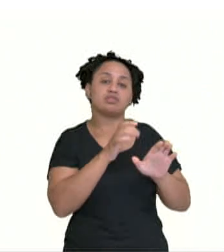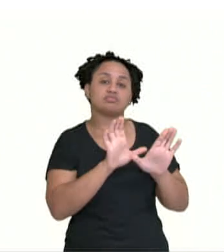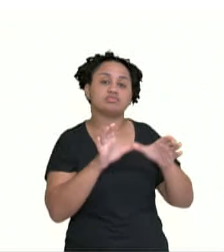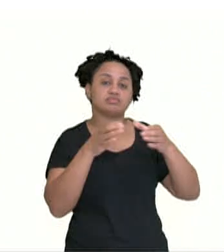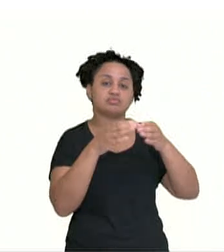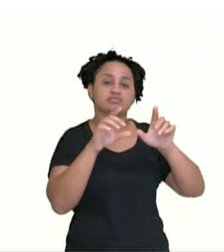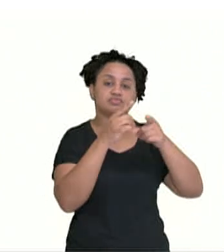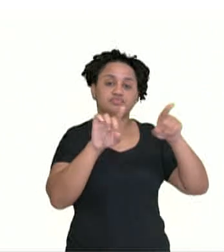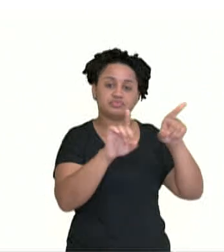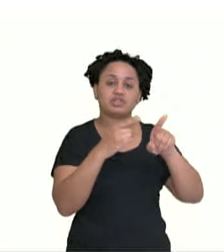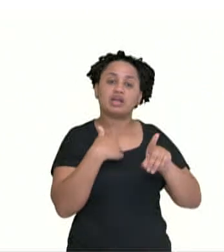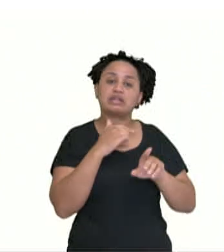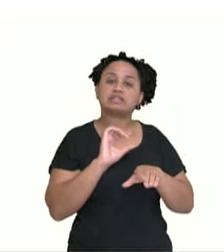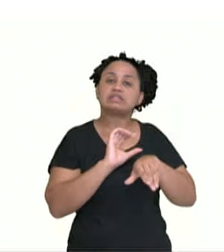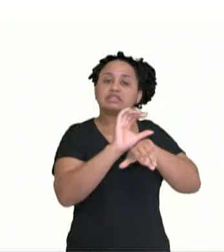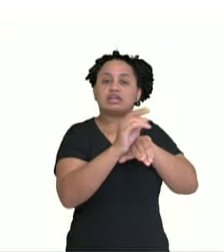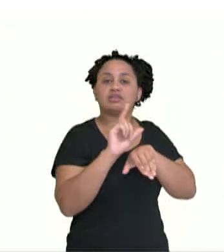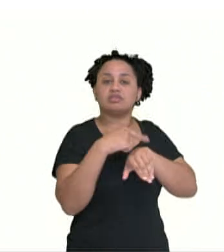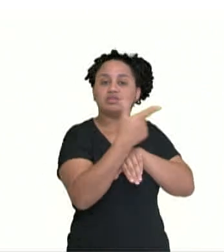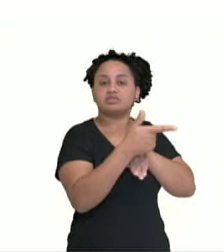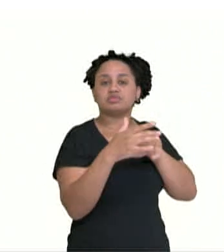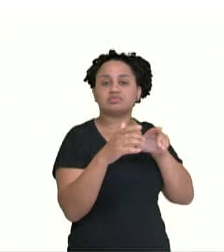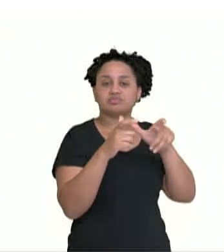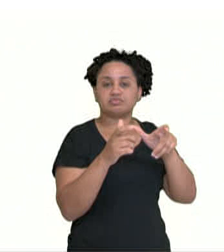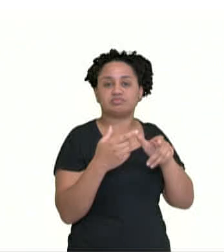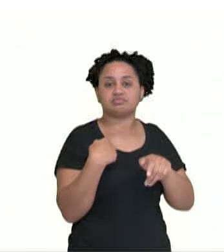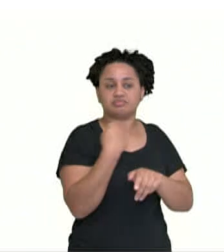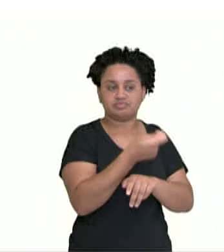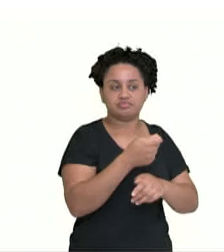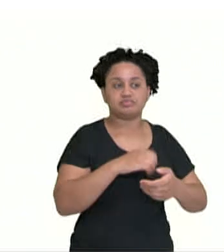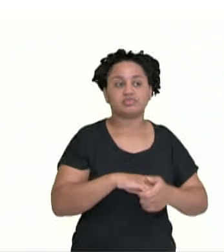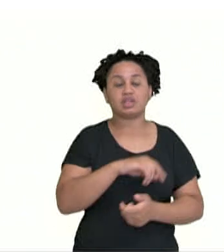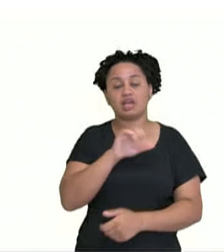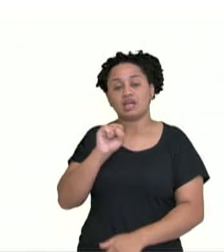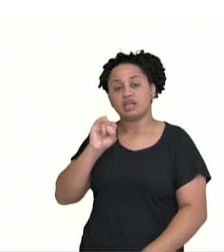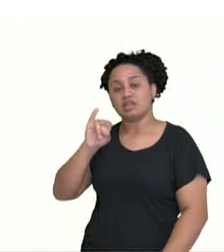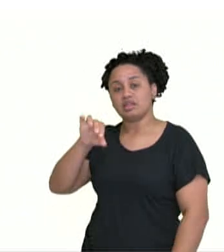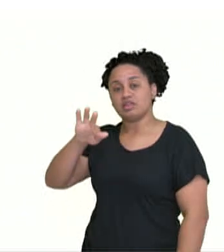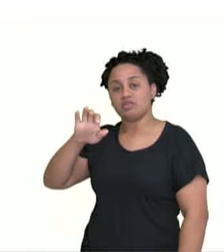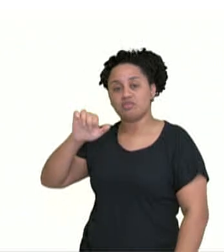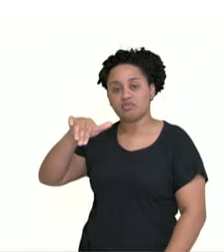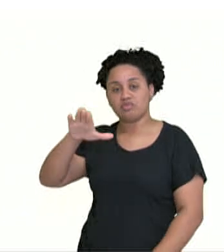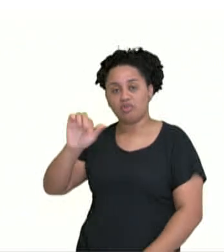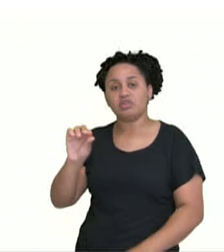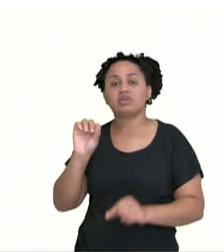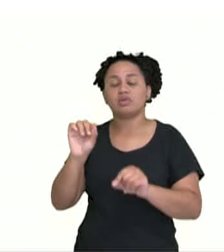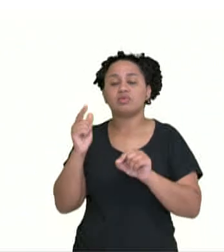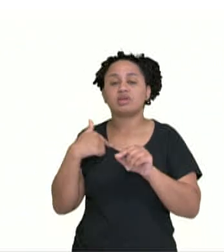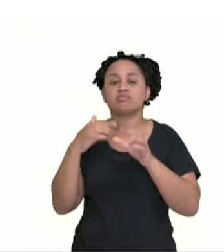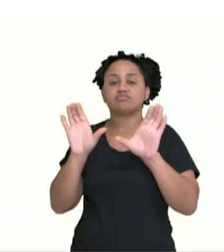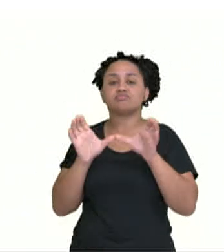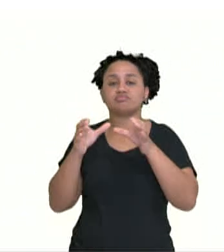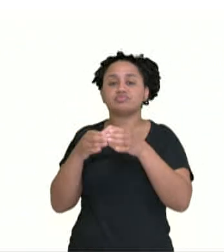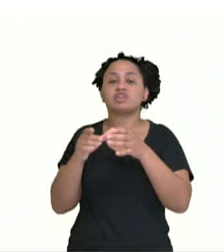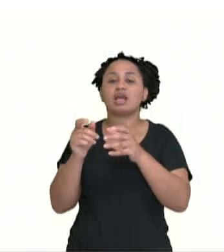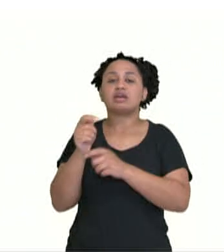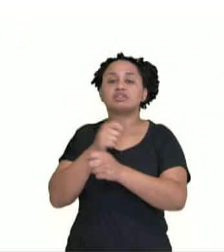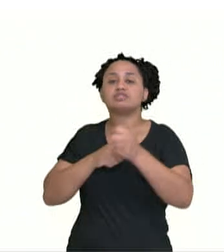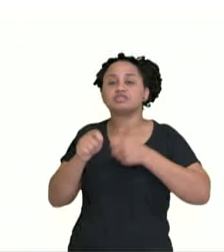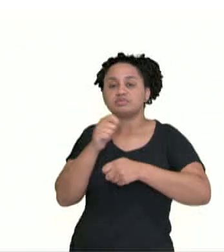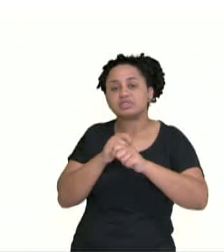patrocinadas, ok? E o termo sinfônica? Costumava-se aplicar às orquestras administradas